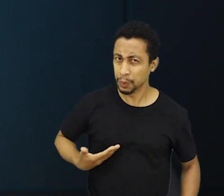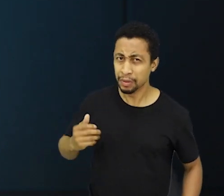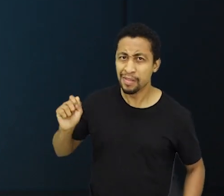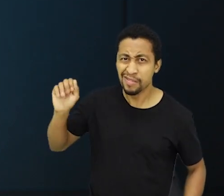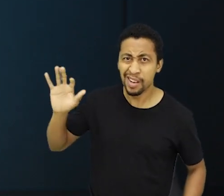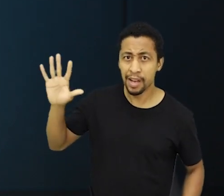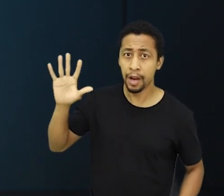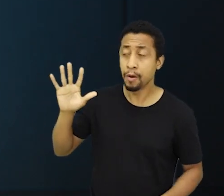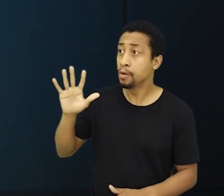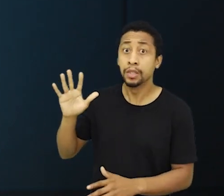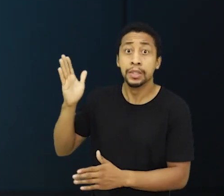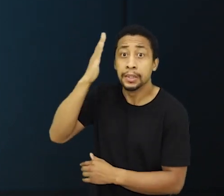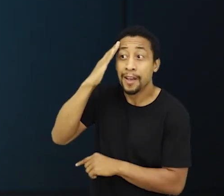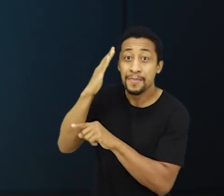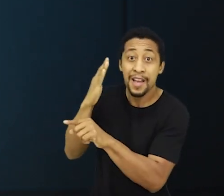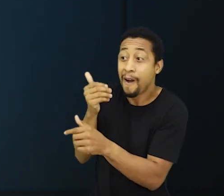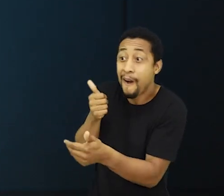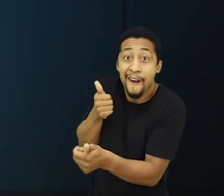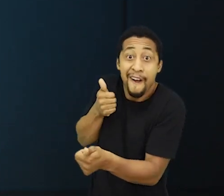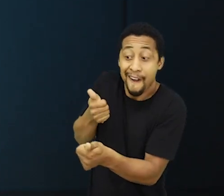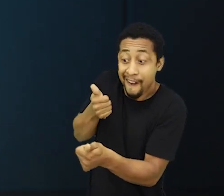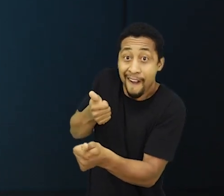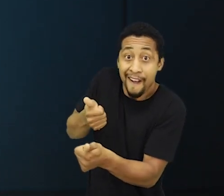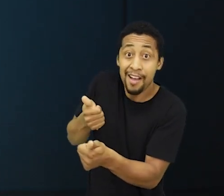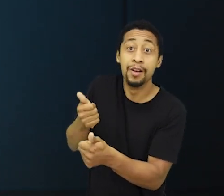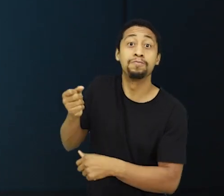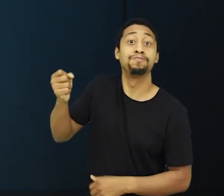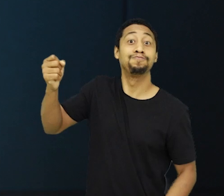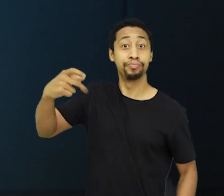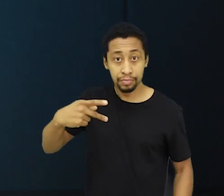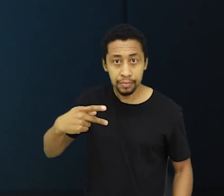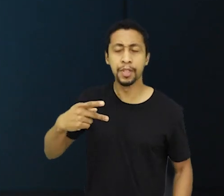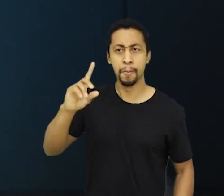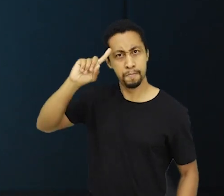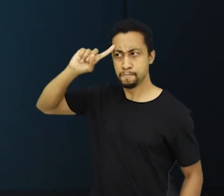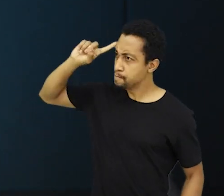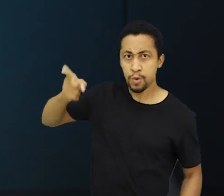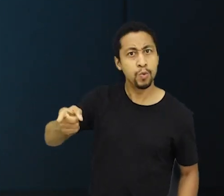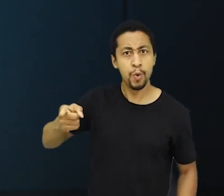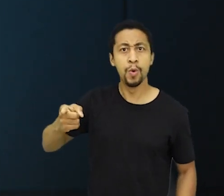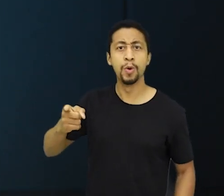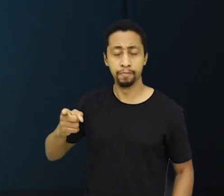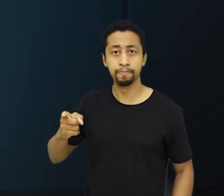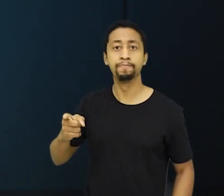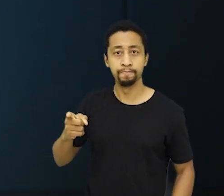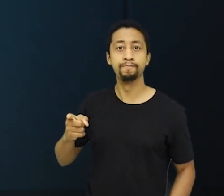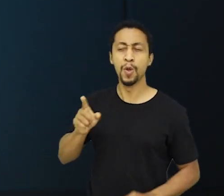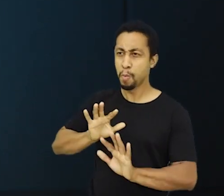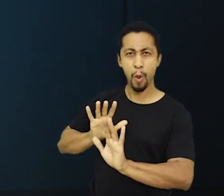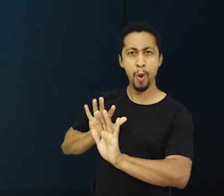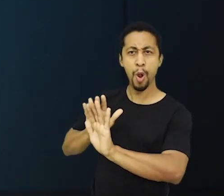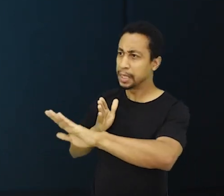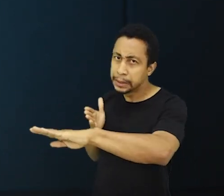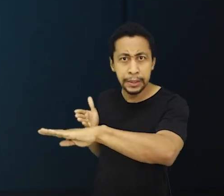sabendo que ele estava à beira da aposentadoria, entrou com mandado de segurança no então Tribunal Federal de Recursos